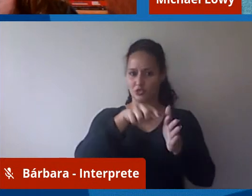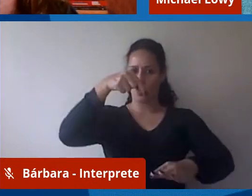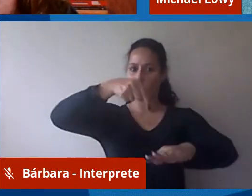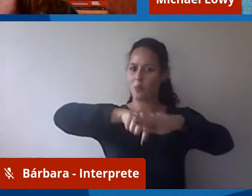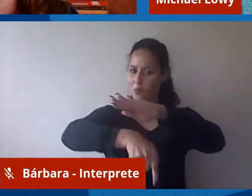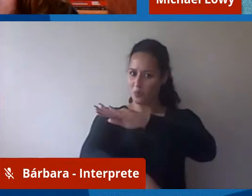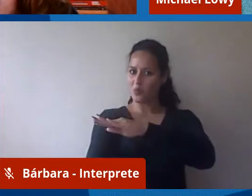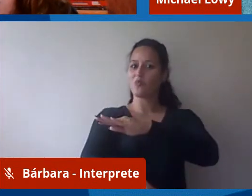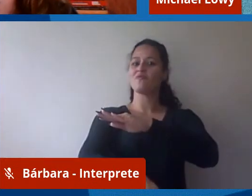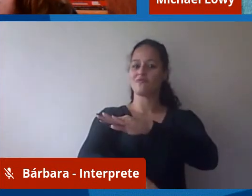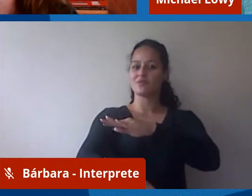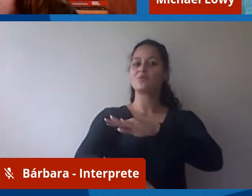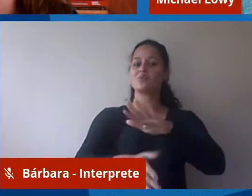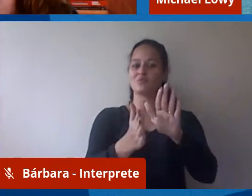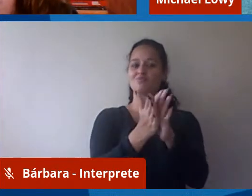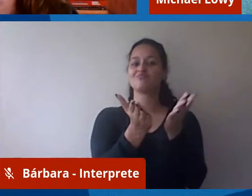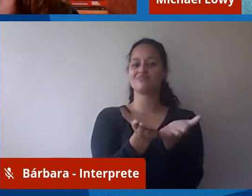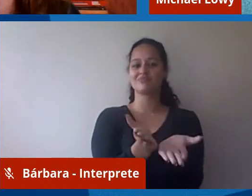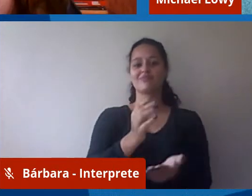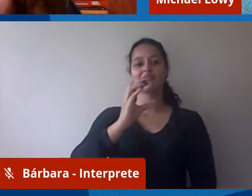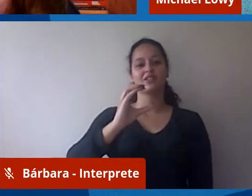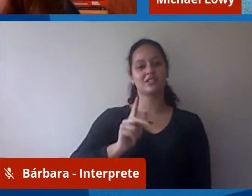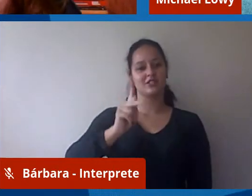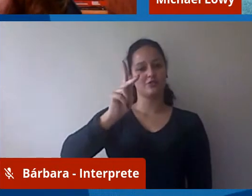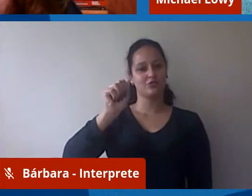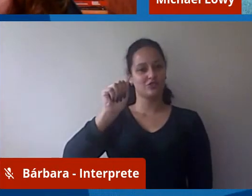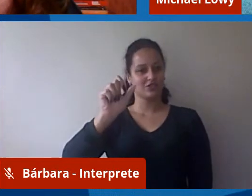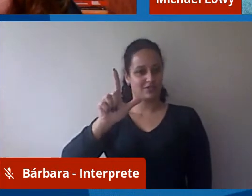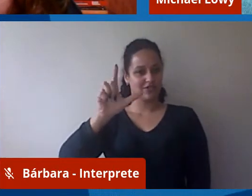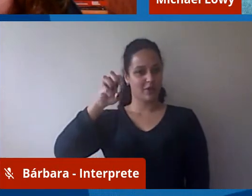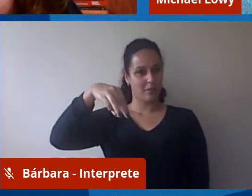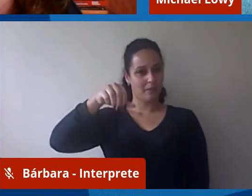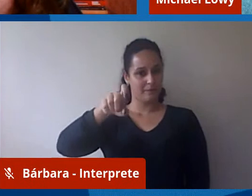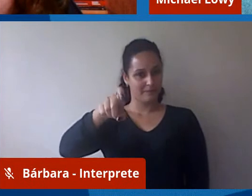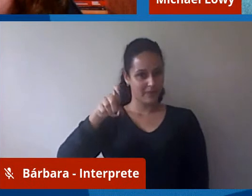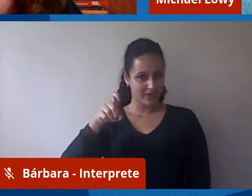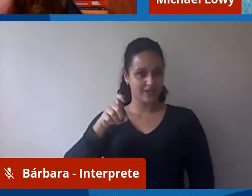Trotsky, Rosa Luxemburg, Lukács